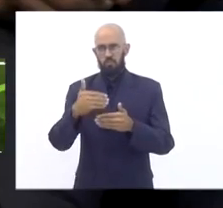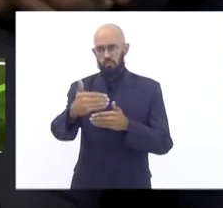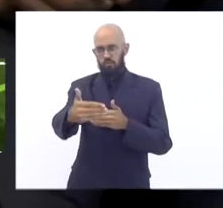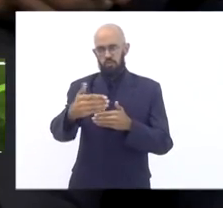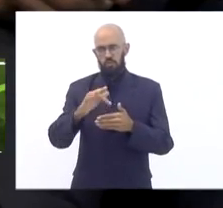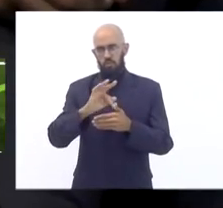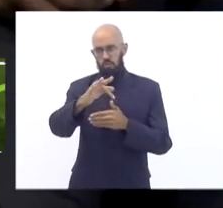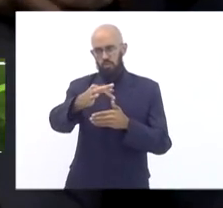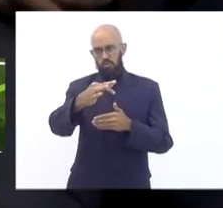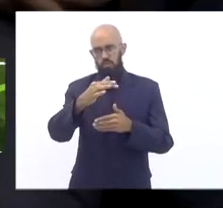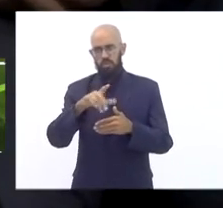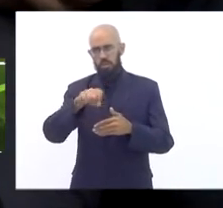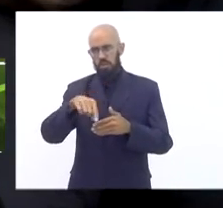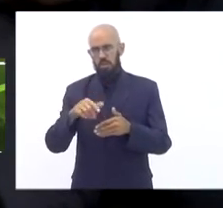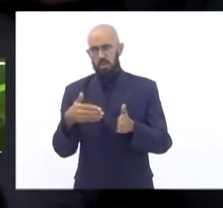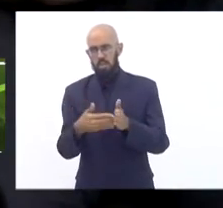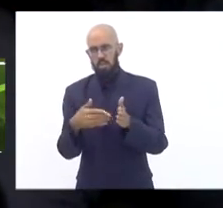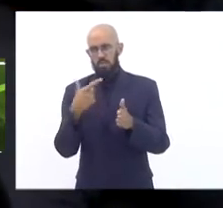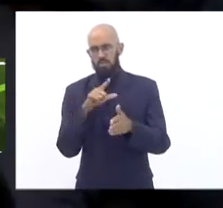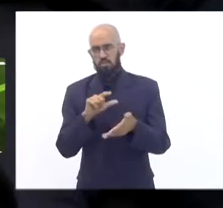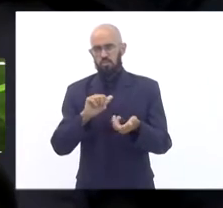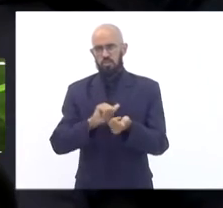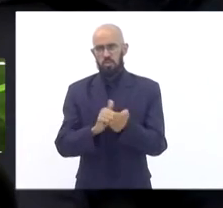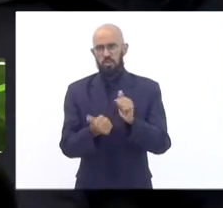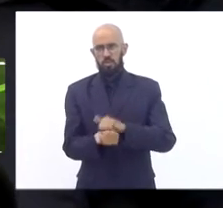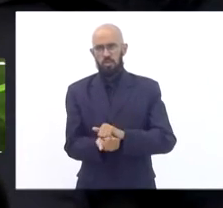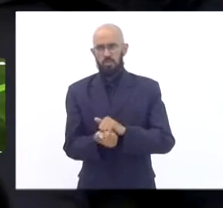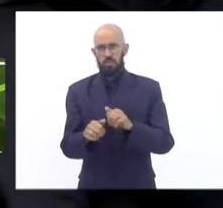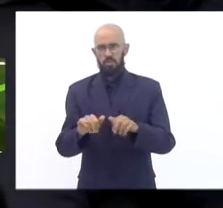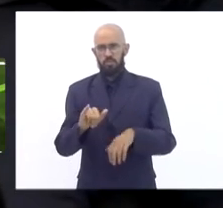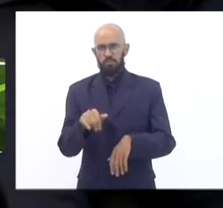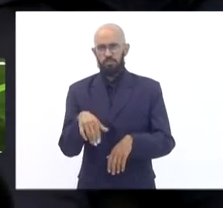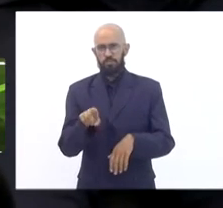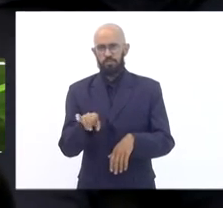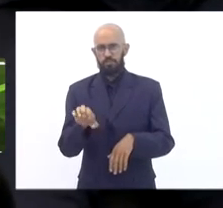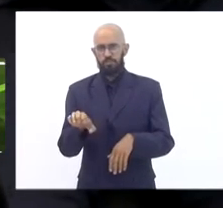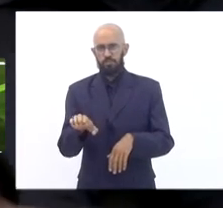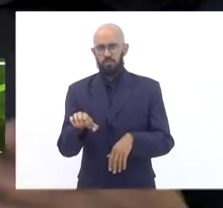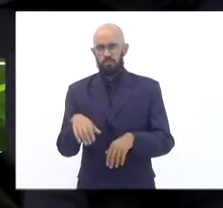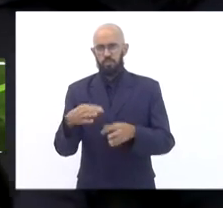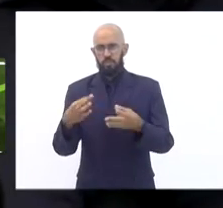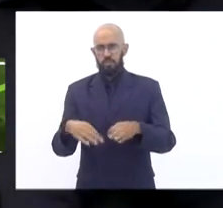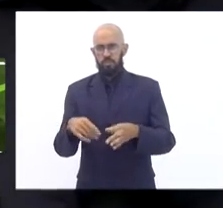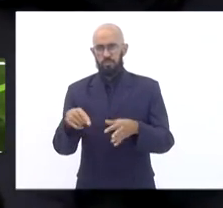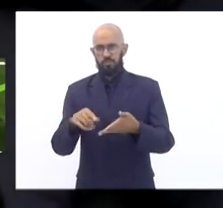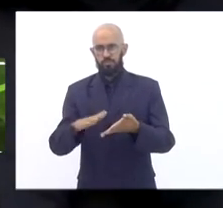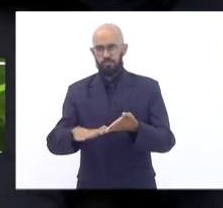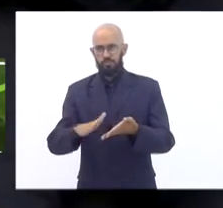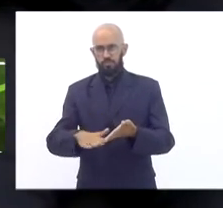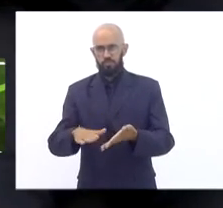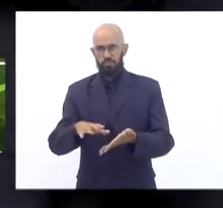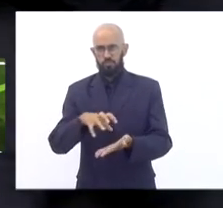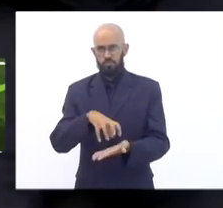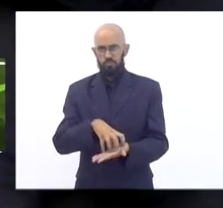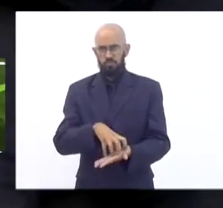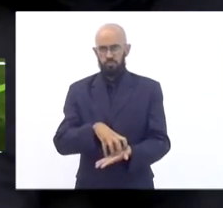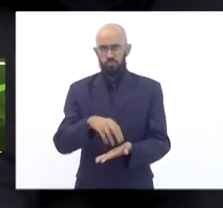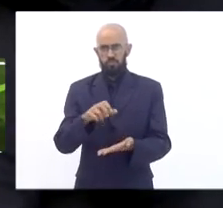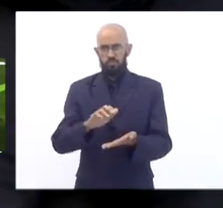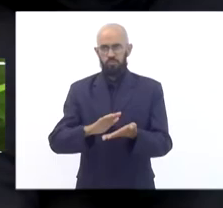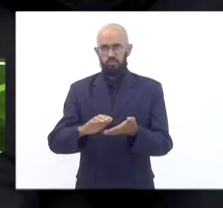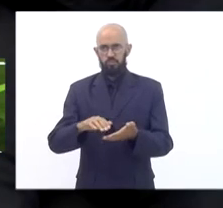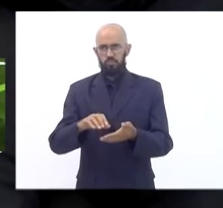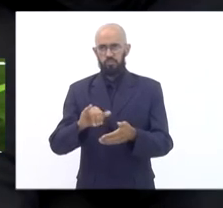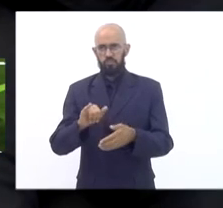um índice compatível com o índice dos custos do setor, um índice ferroviário,